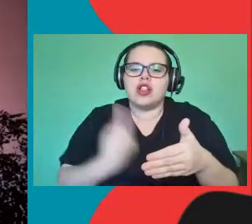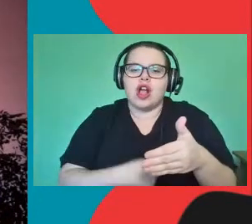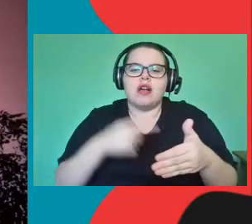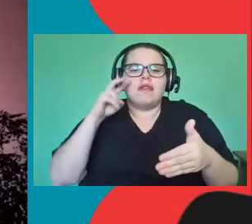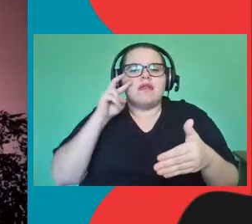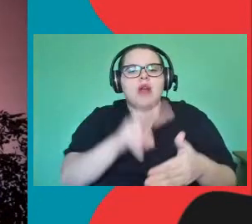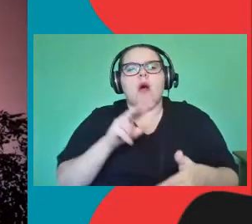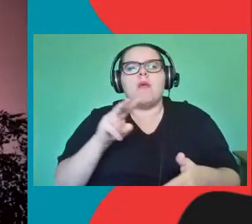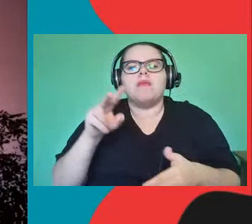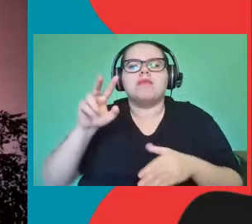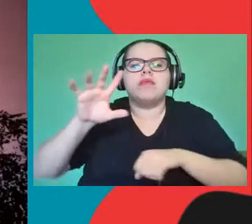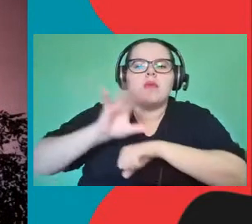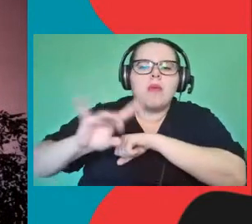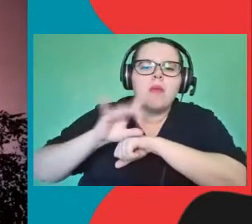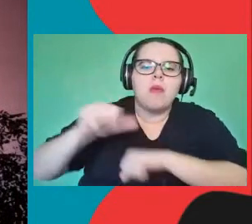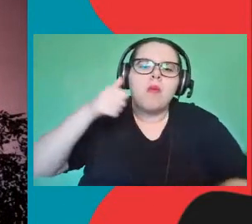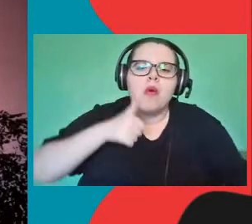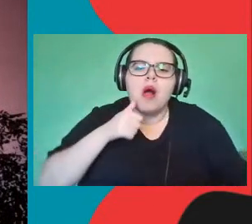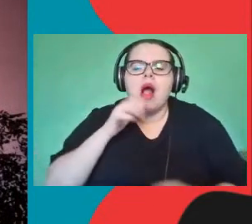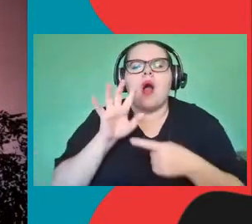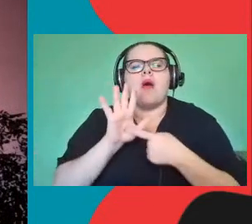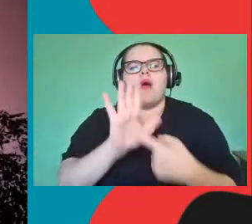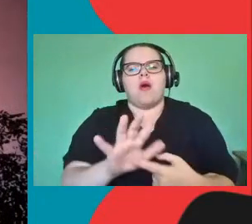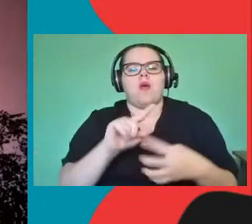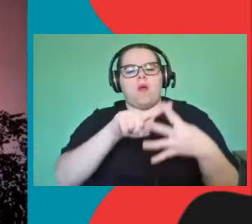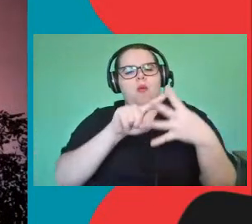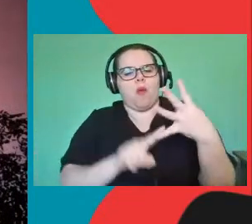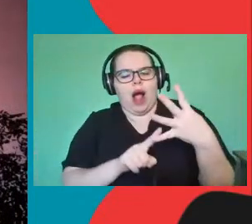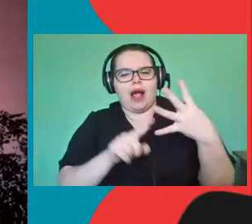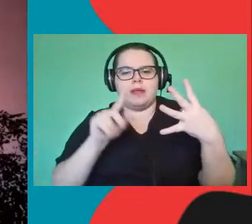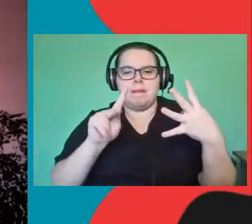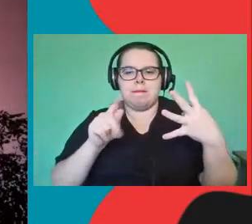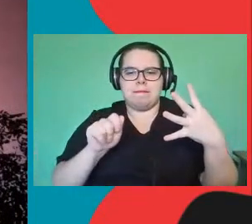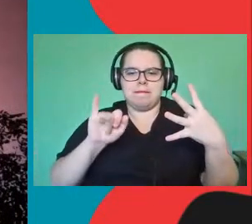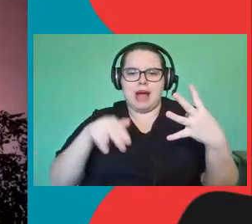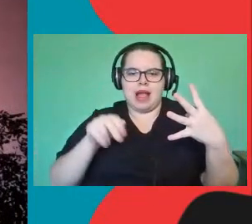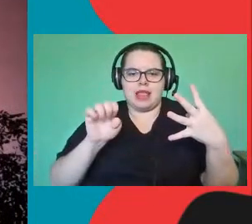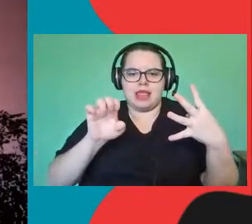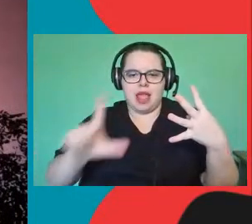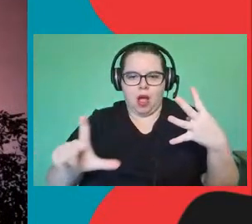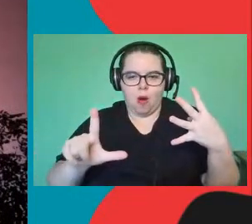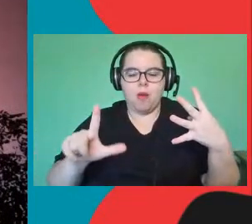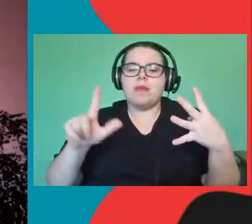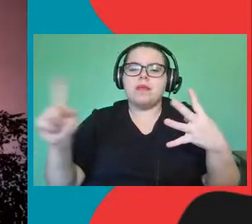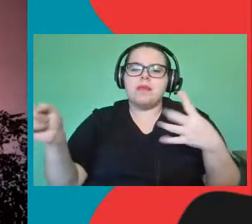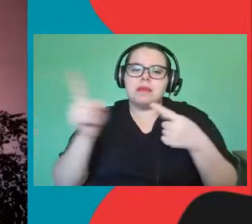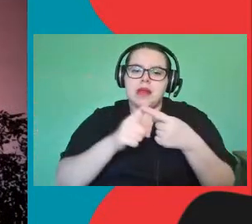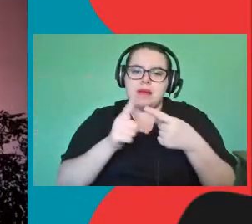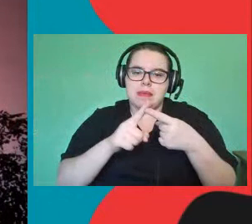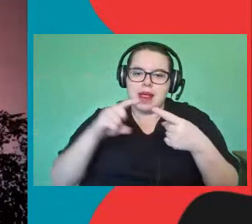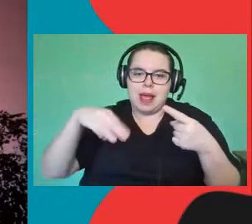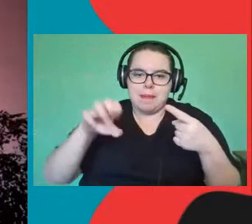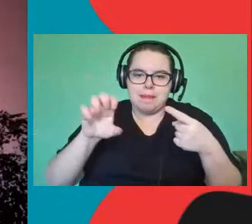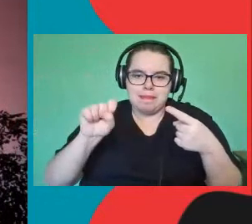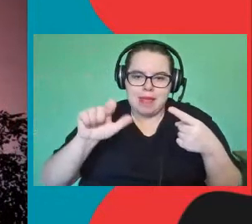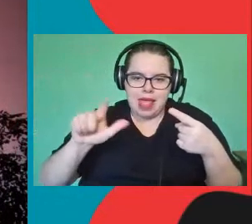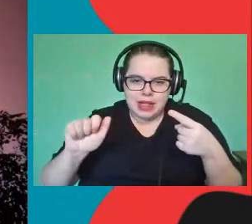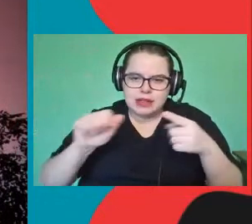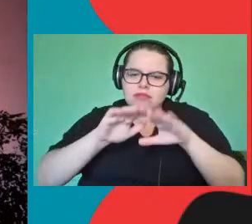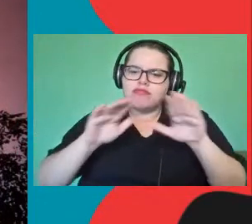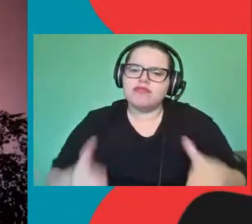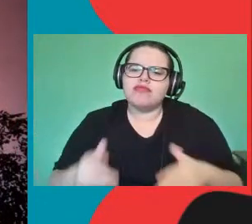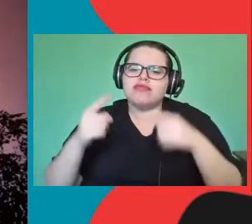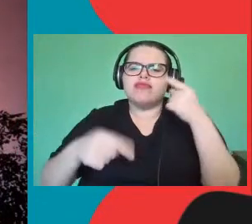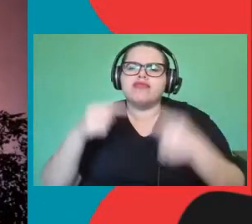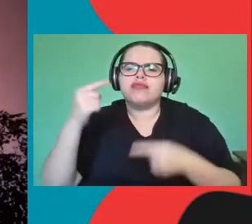Women Edition apresenta 4 painéis, todos com presença de mulheres C&T. Na nossa primeira mesa, a gente tem a importância de se falar